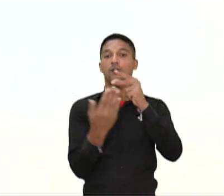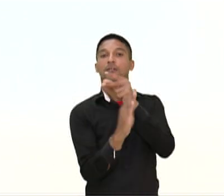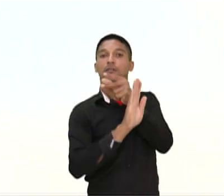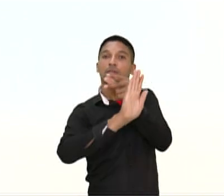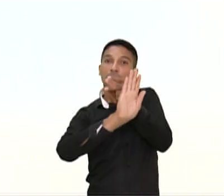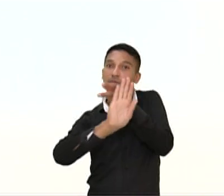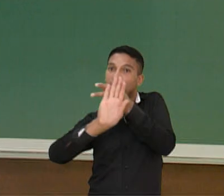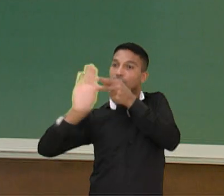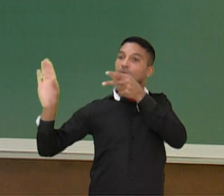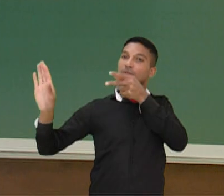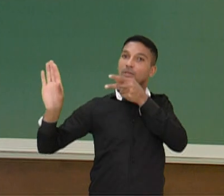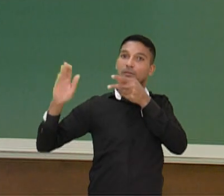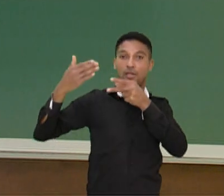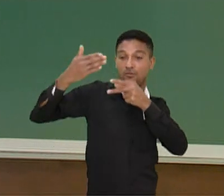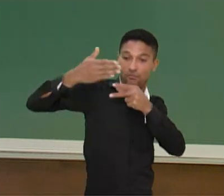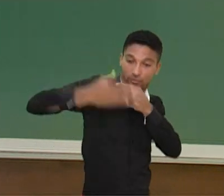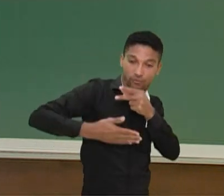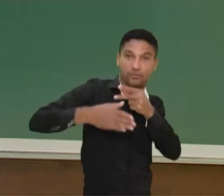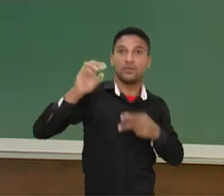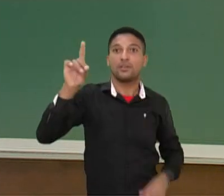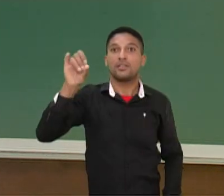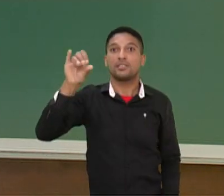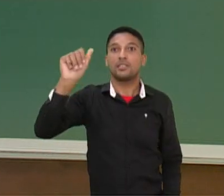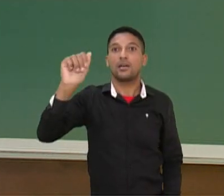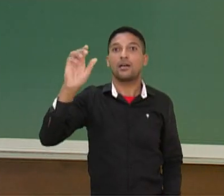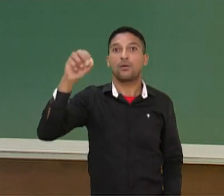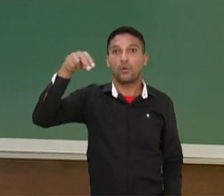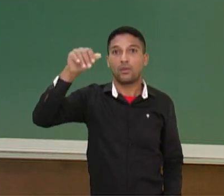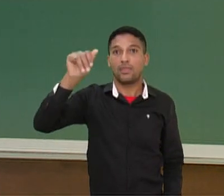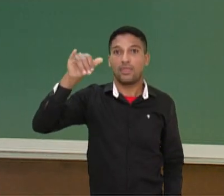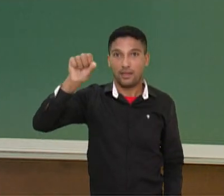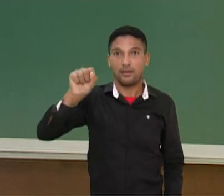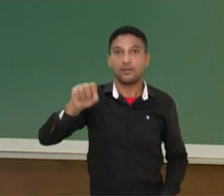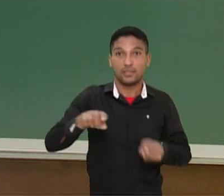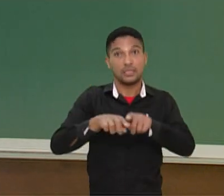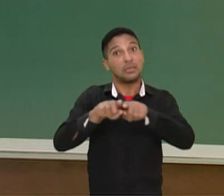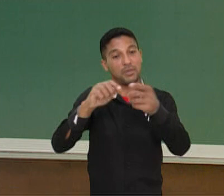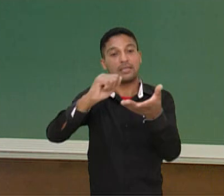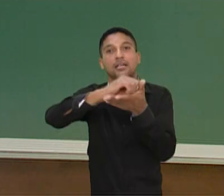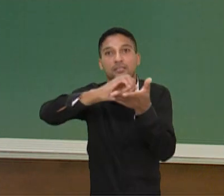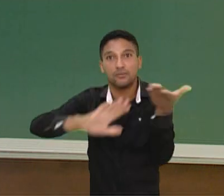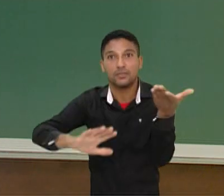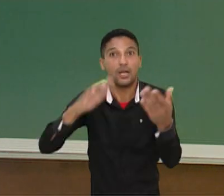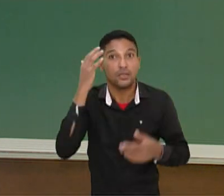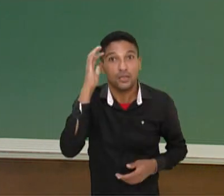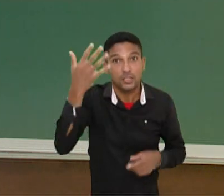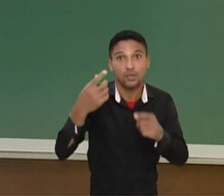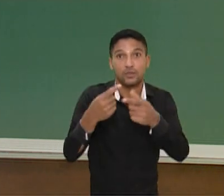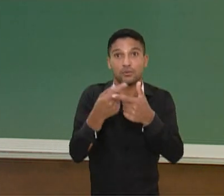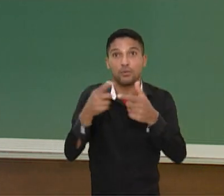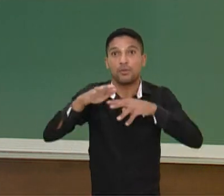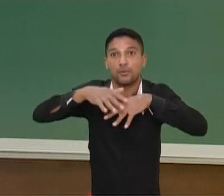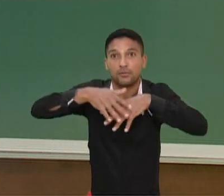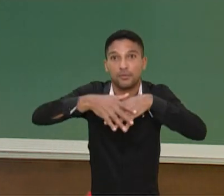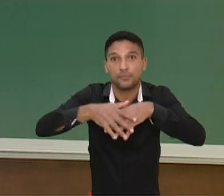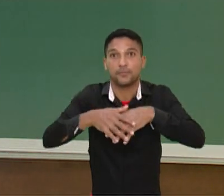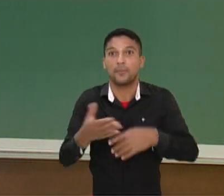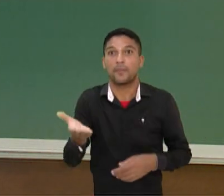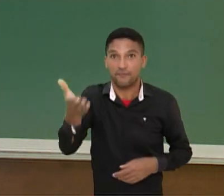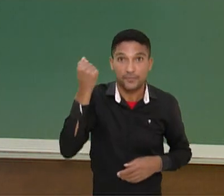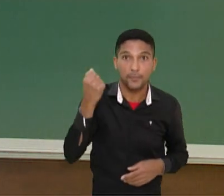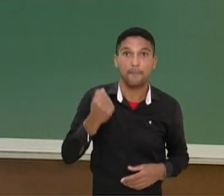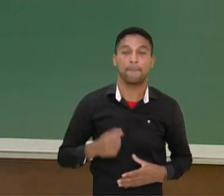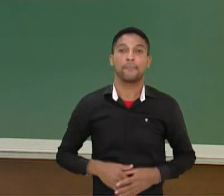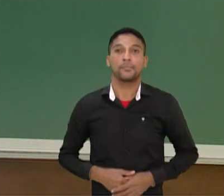Ok? Vamos lá? Tá pronto? Caderno, caneta, papel, tudo certinho aí? Então vamos lá.